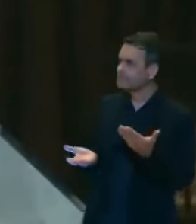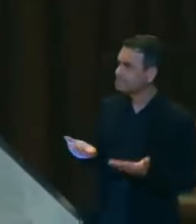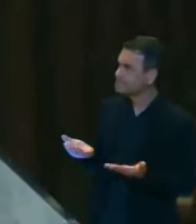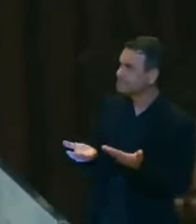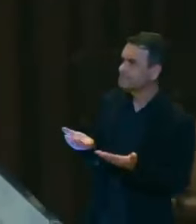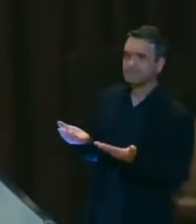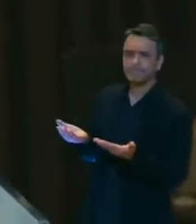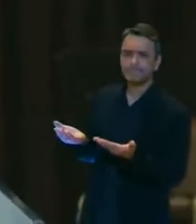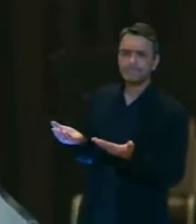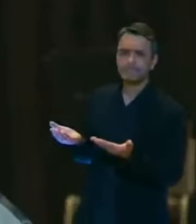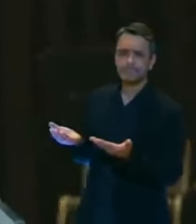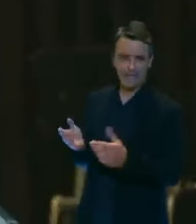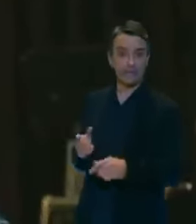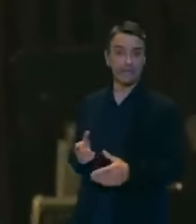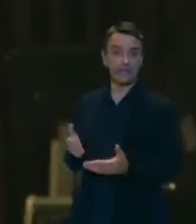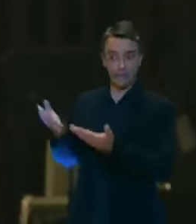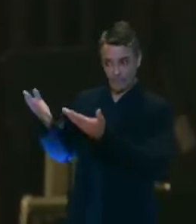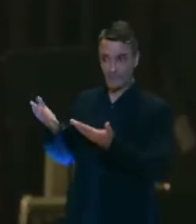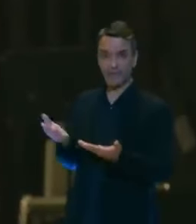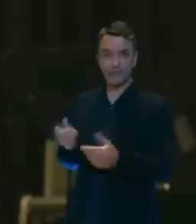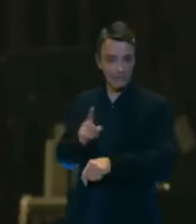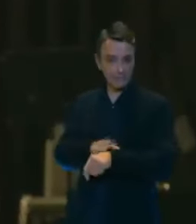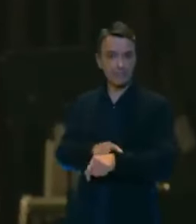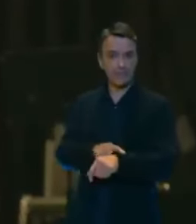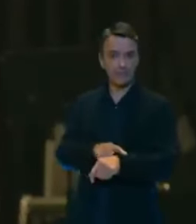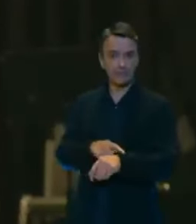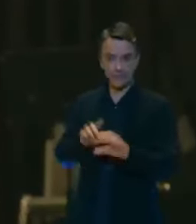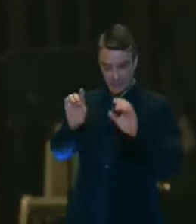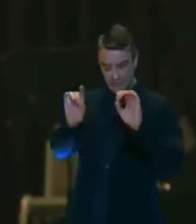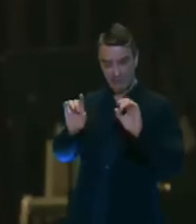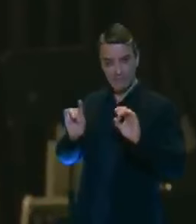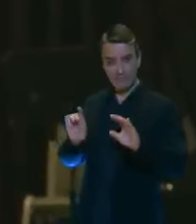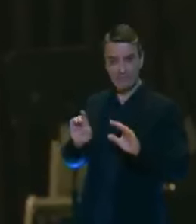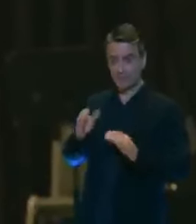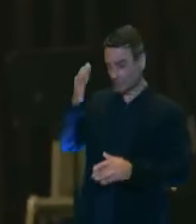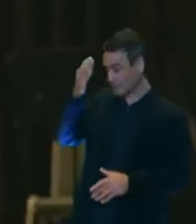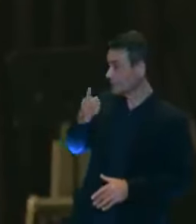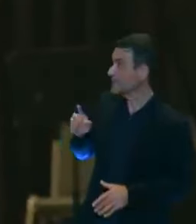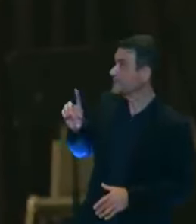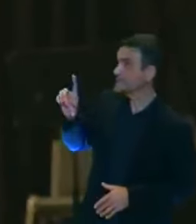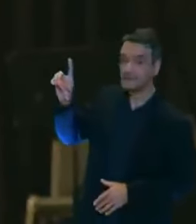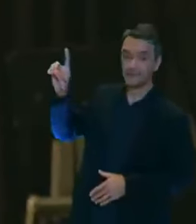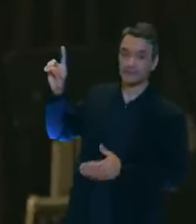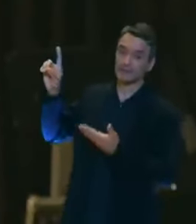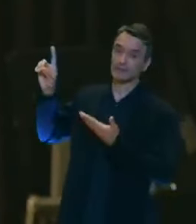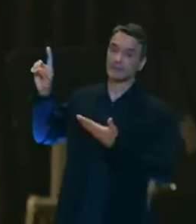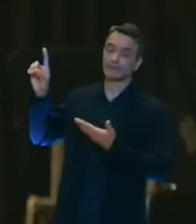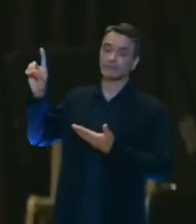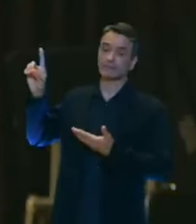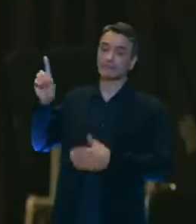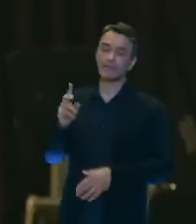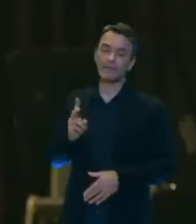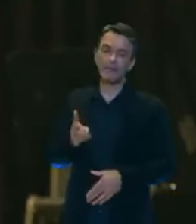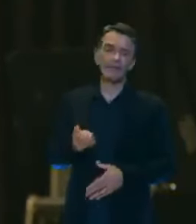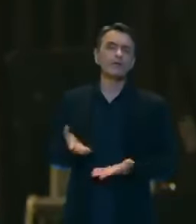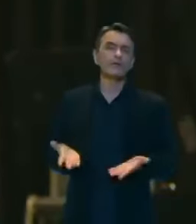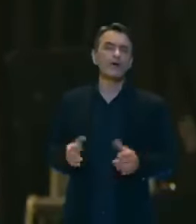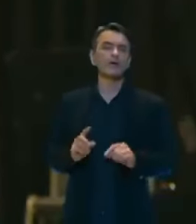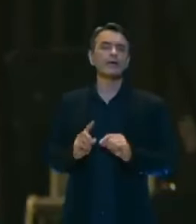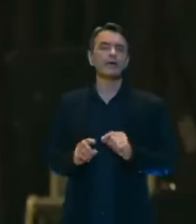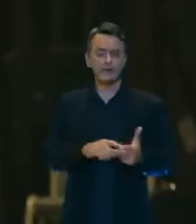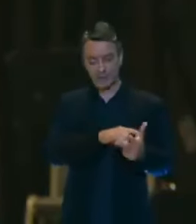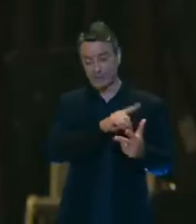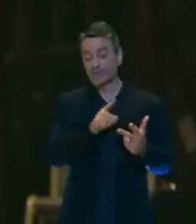terem um tempo na presença do Senhor, e ali nós encontramos renovo do Pai. Mas hoje eu quero continuar falando do